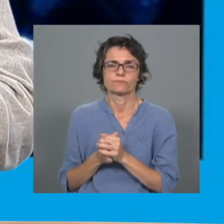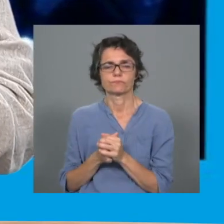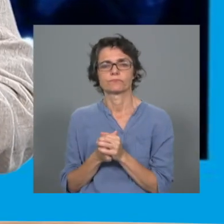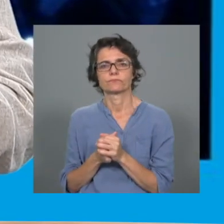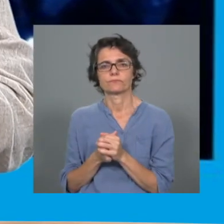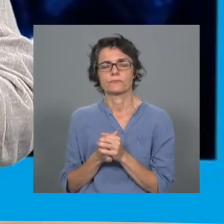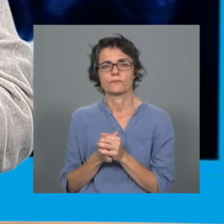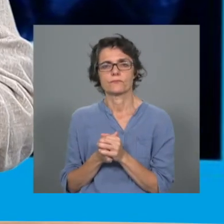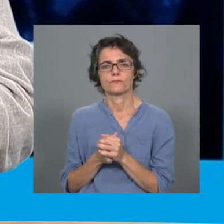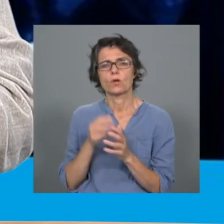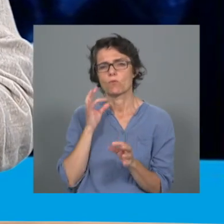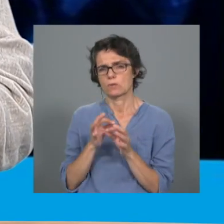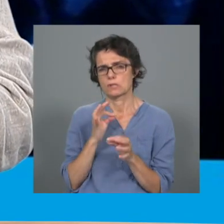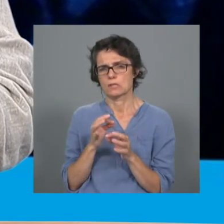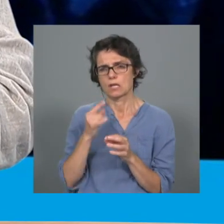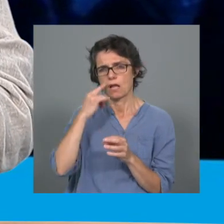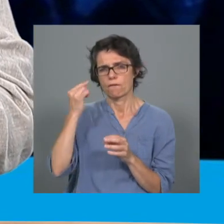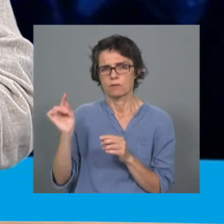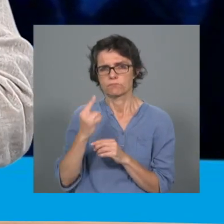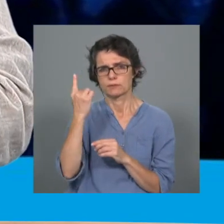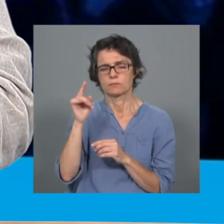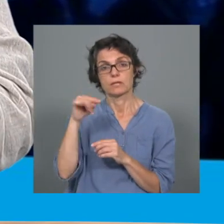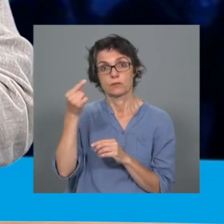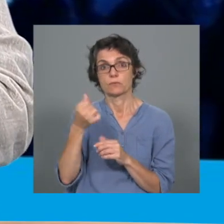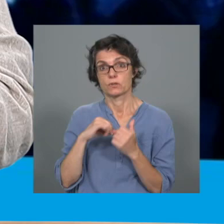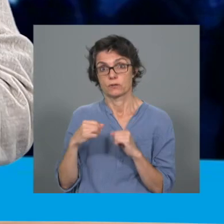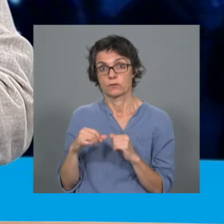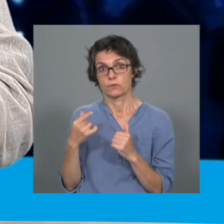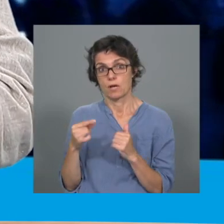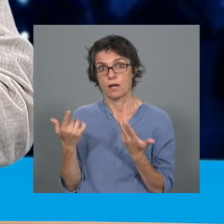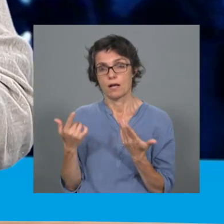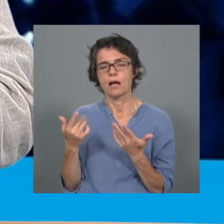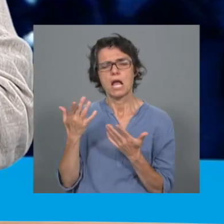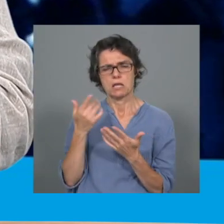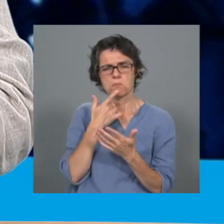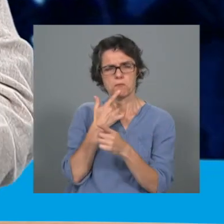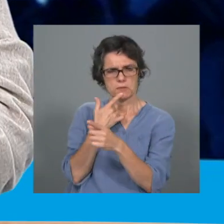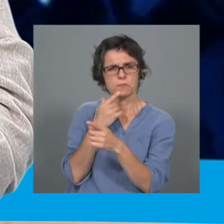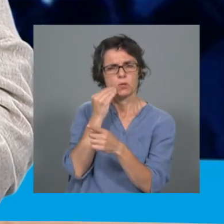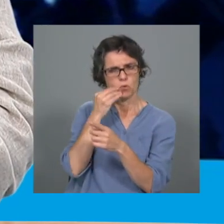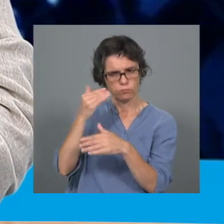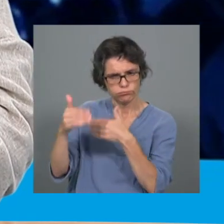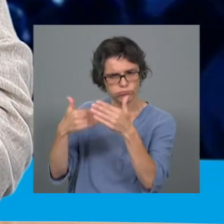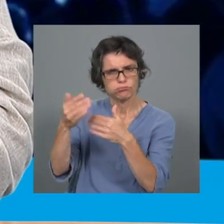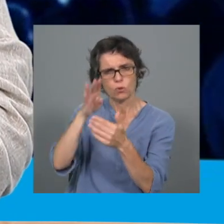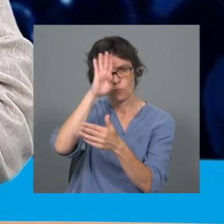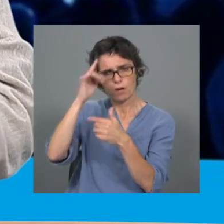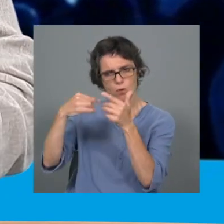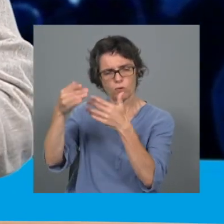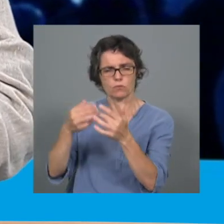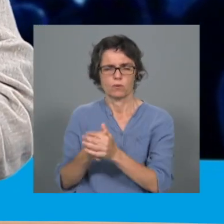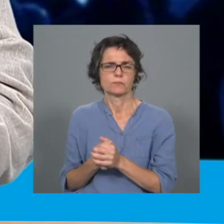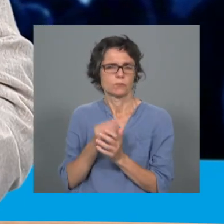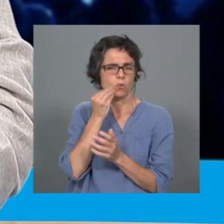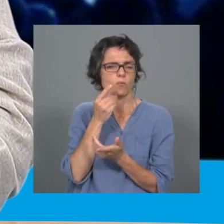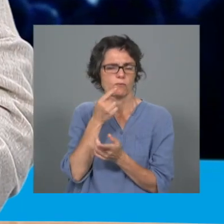vamos ter já em setembro, com esta primeira viagem internacional depois da operação, um bom barómetro do que vai ser. A intenção do Papa é continuar, isso aí